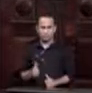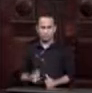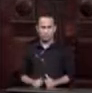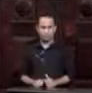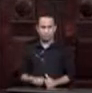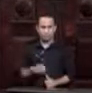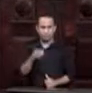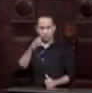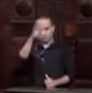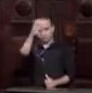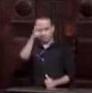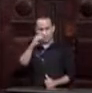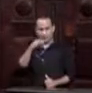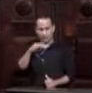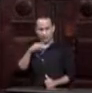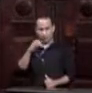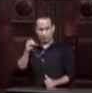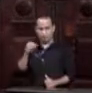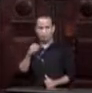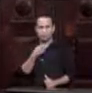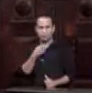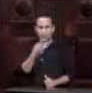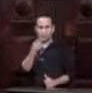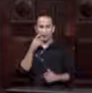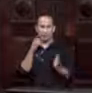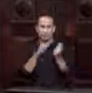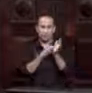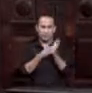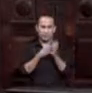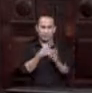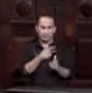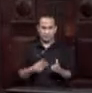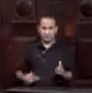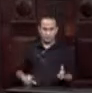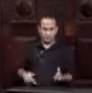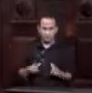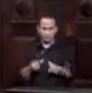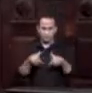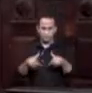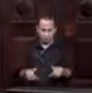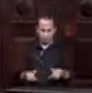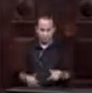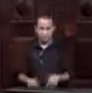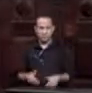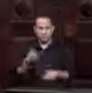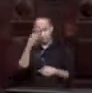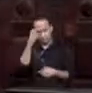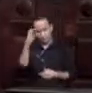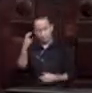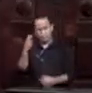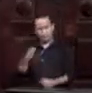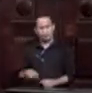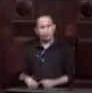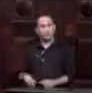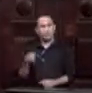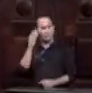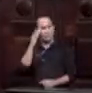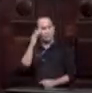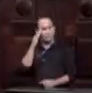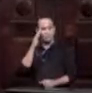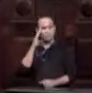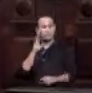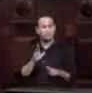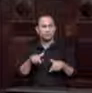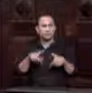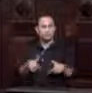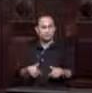Deputado Tio Carlos. Um minuto, senhor presidente. Não poderia deixar de registrar. Primeiro, parabenizar a Vossa Excelência pela condução, com sabedoria, com entendimento, usando o bom